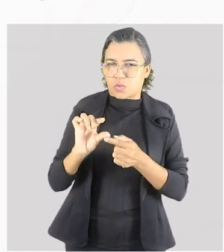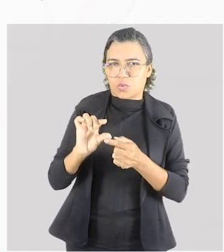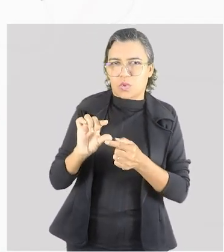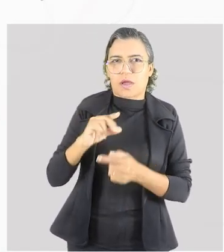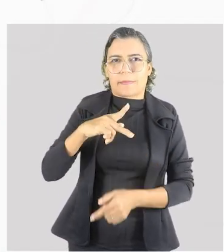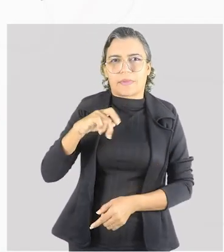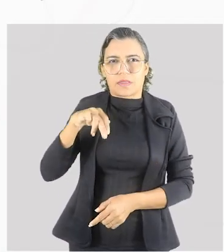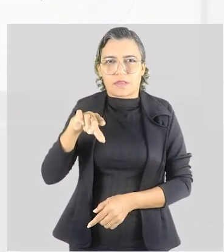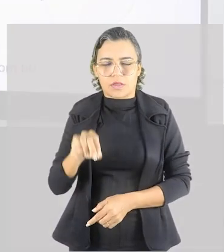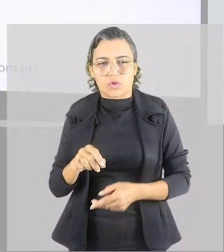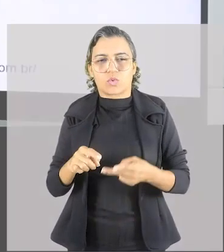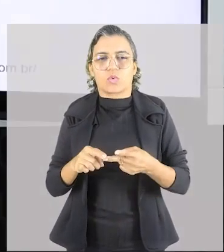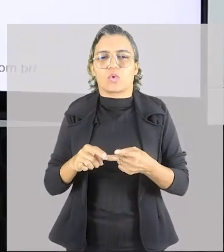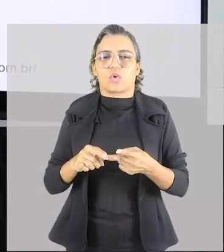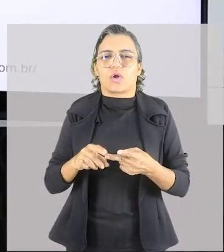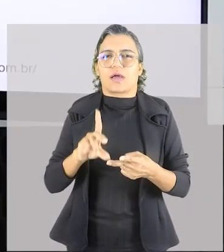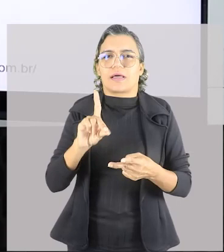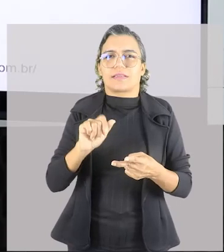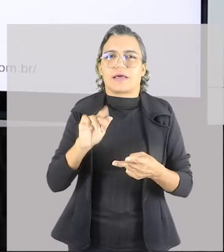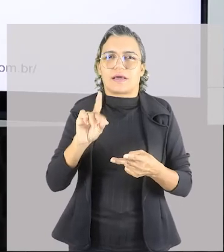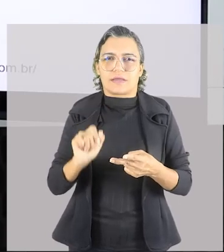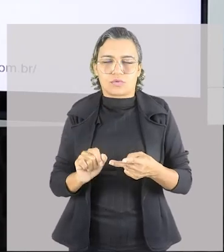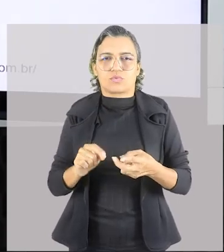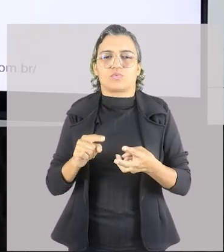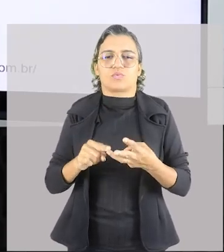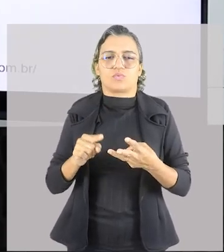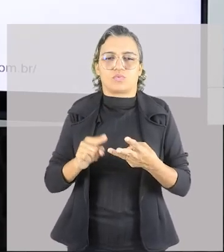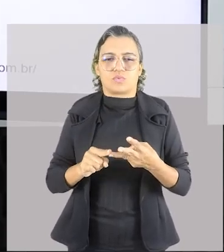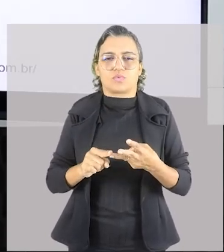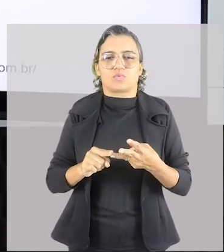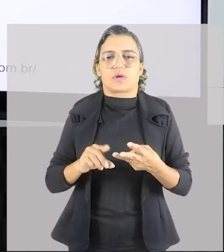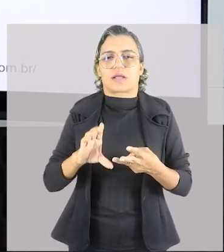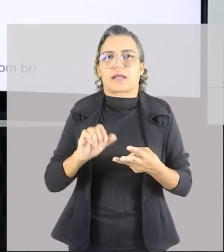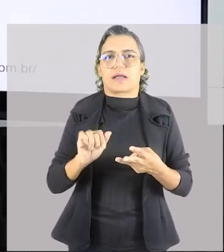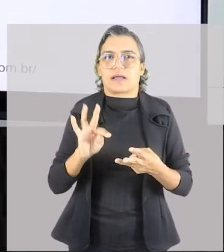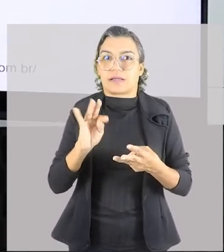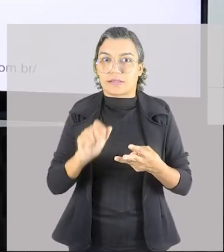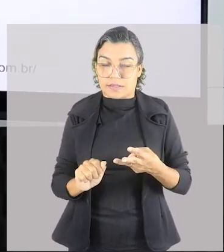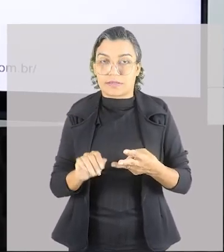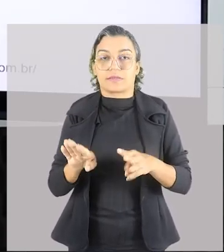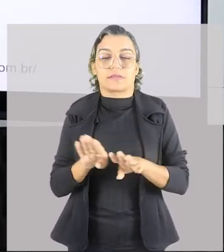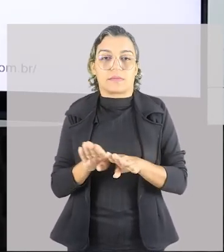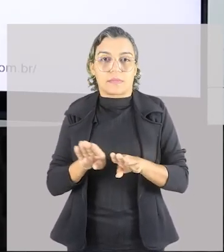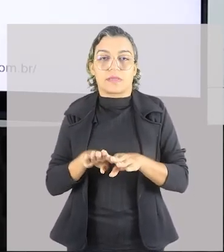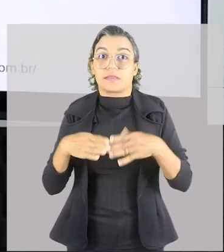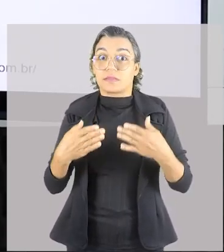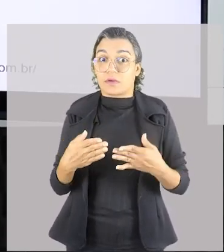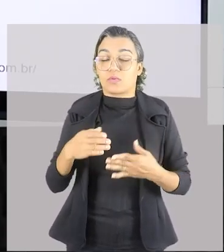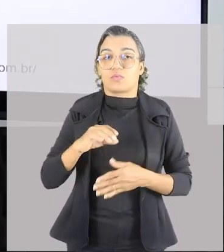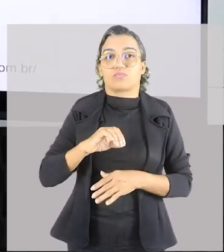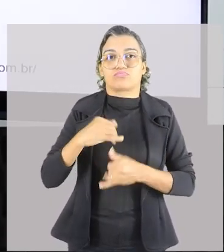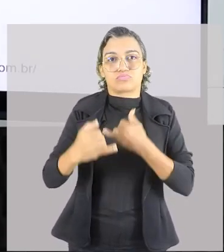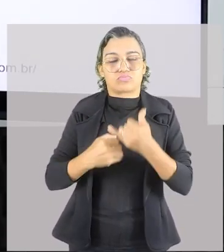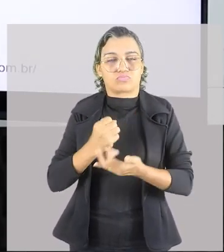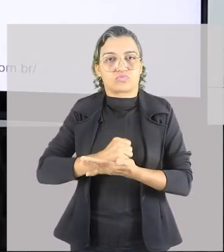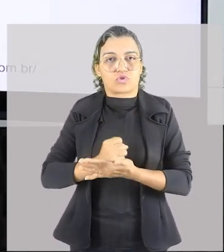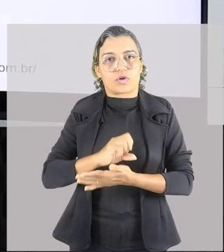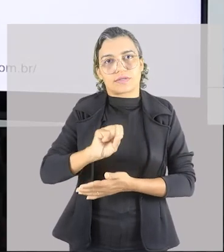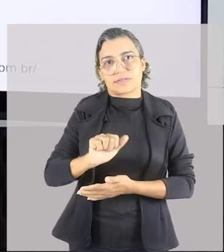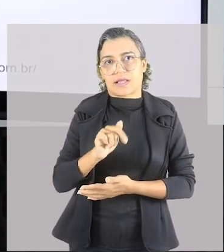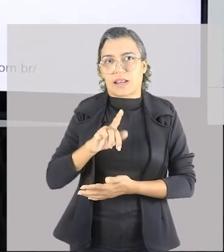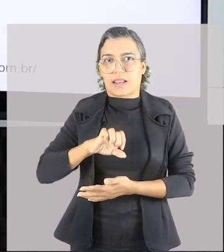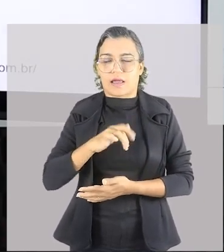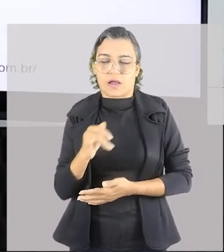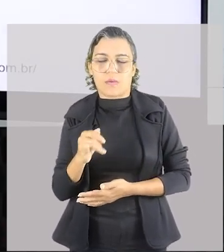pinos, dados, ampulheta, roleta, cartas e etc. Então vejam, nos jogos de salão eles têm um gasto